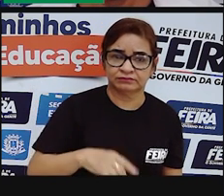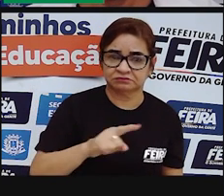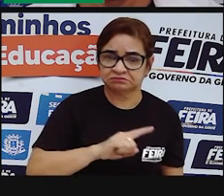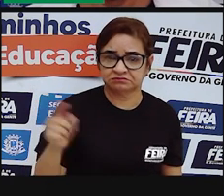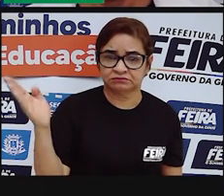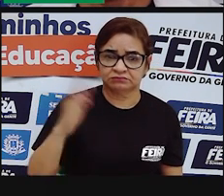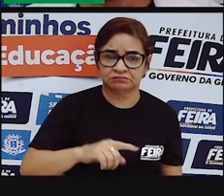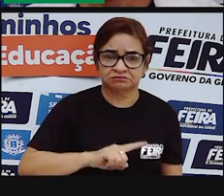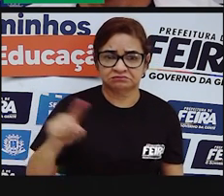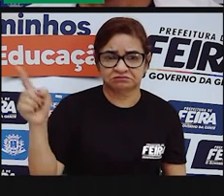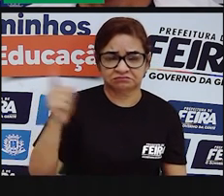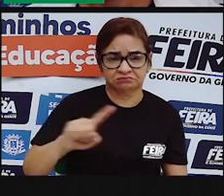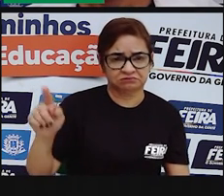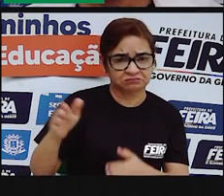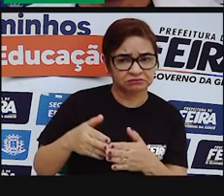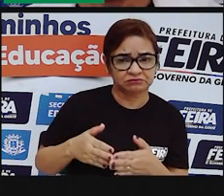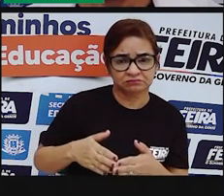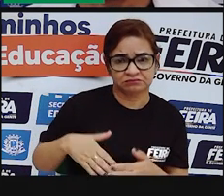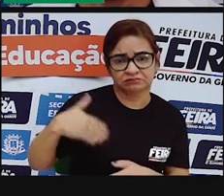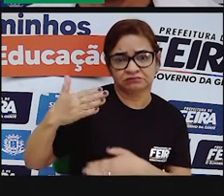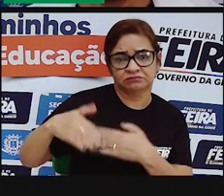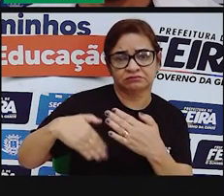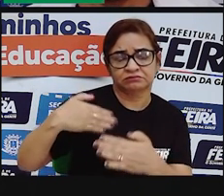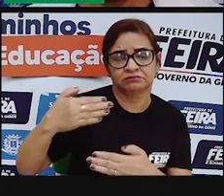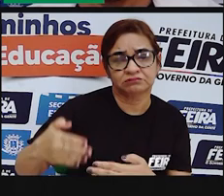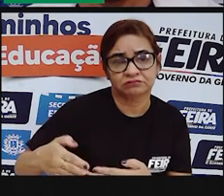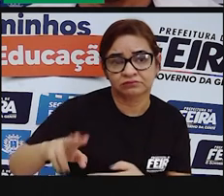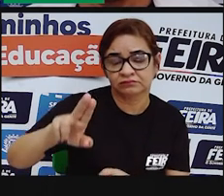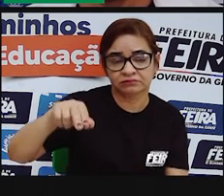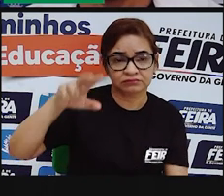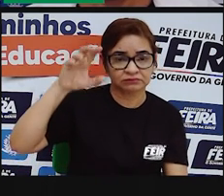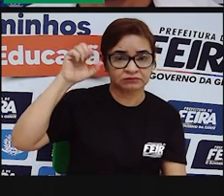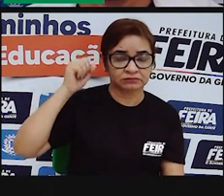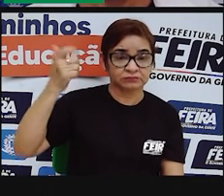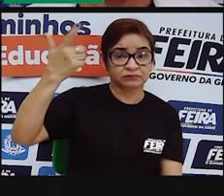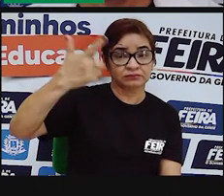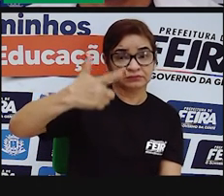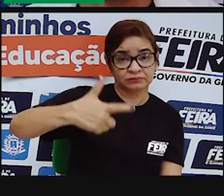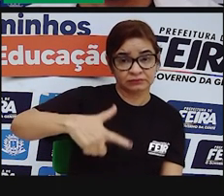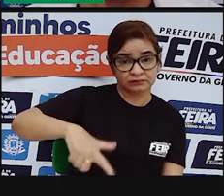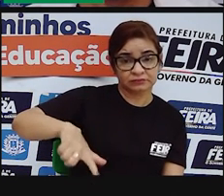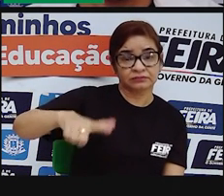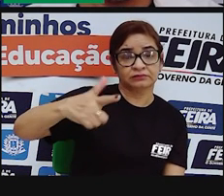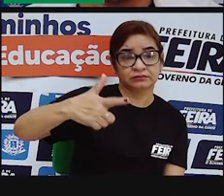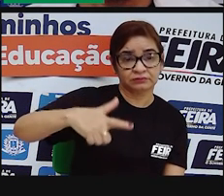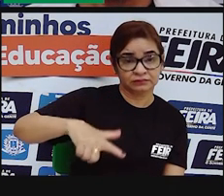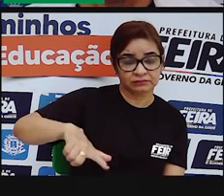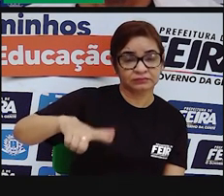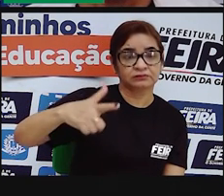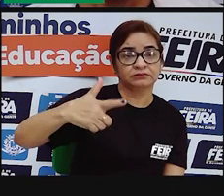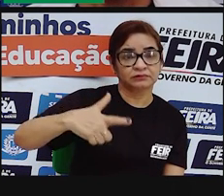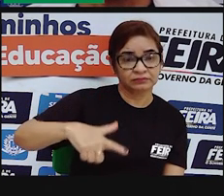nem pedi, nem implorei, e assim sucessivamente. Então, é a repetição da